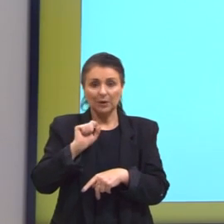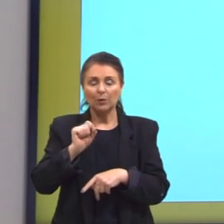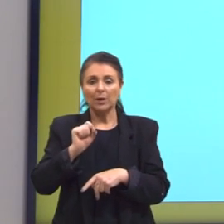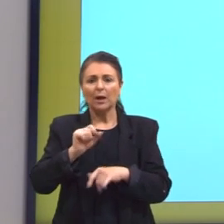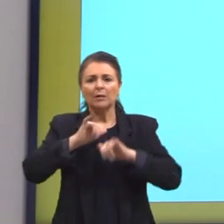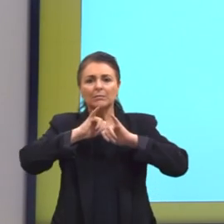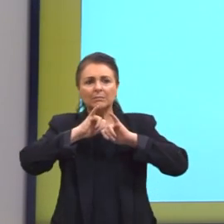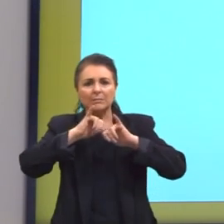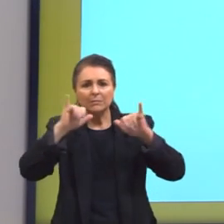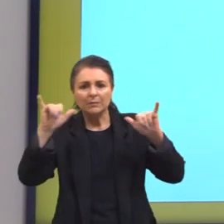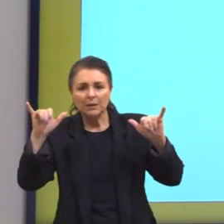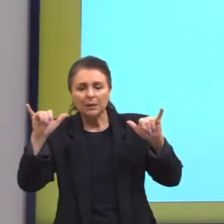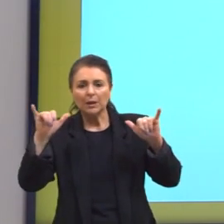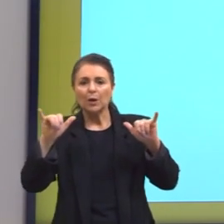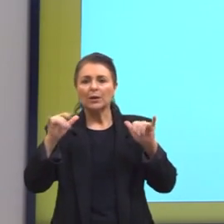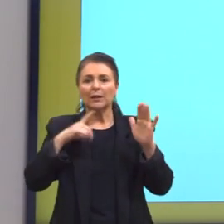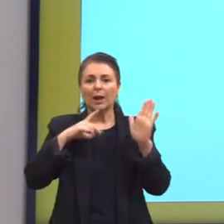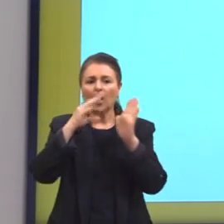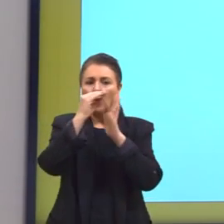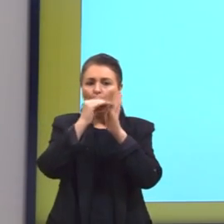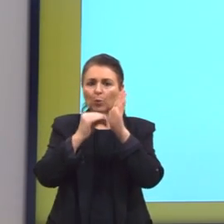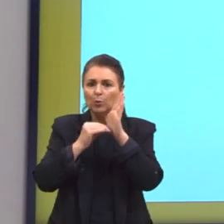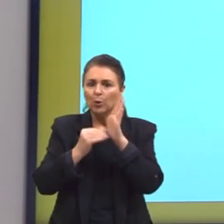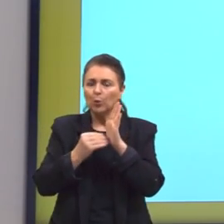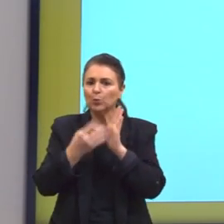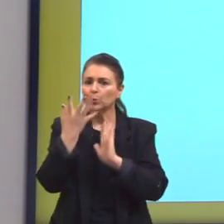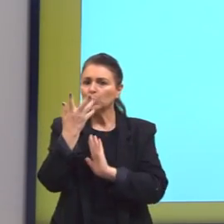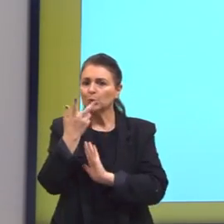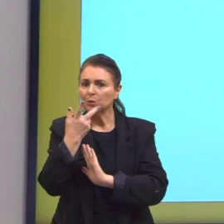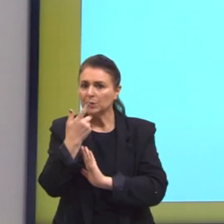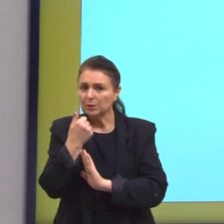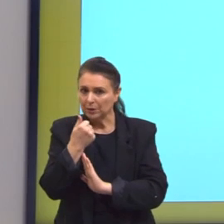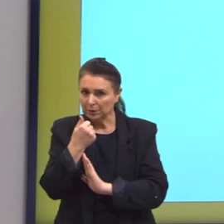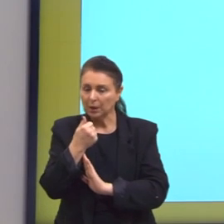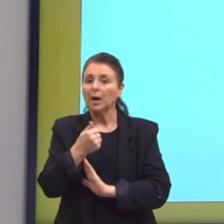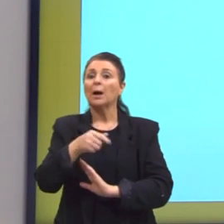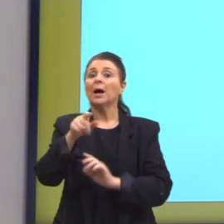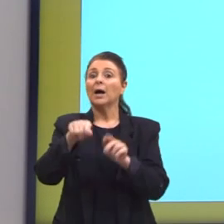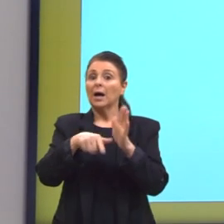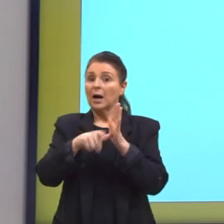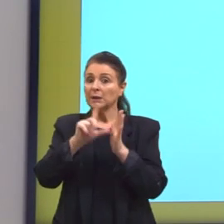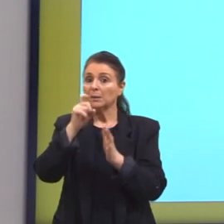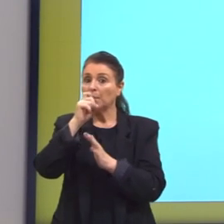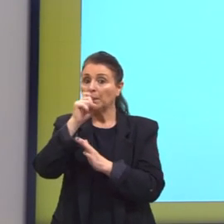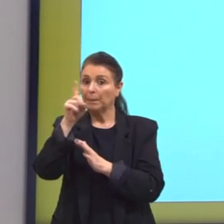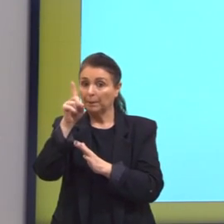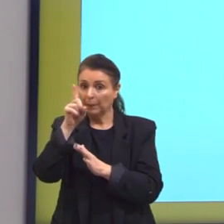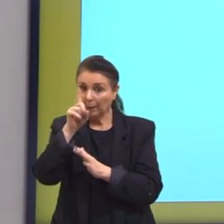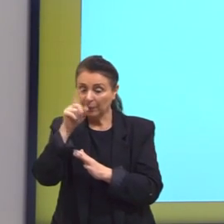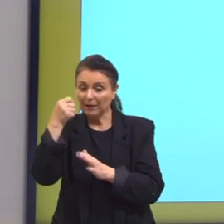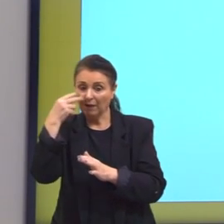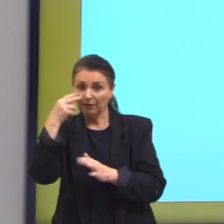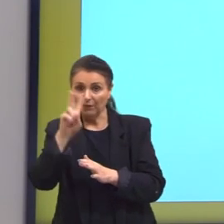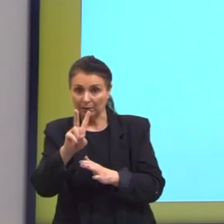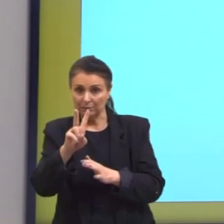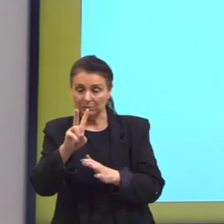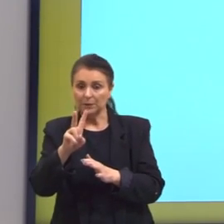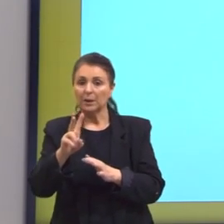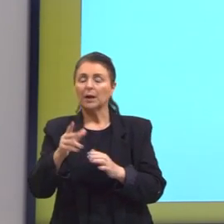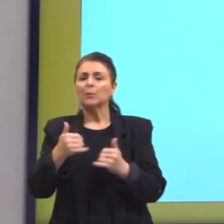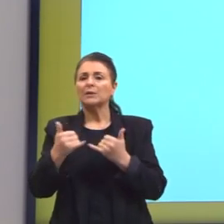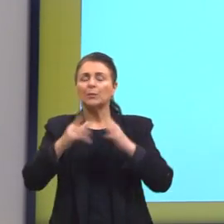programas com conteúdo infantil sejam direcionados aos responsáveis em horários mais adequados à noite por